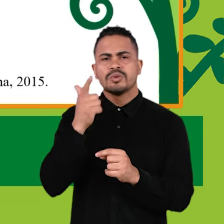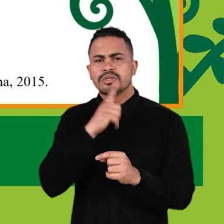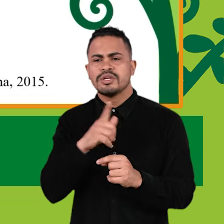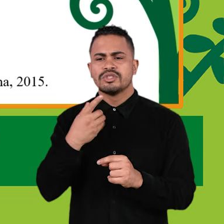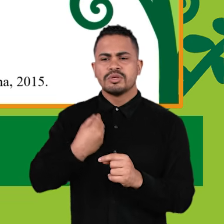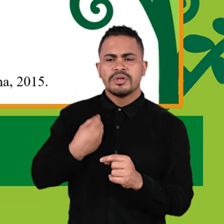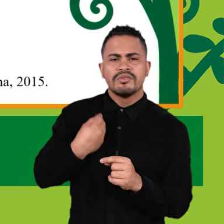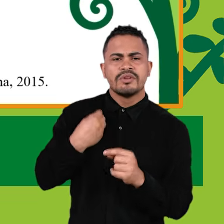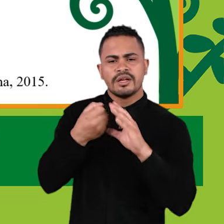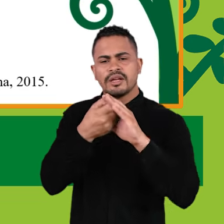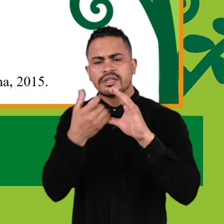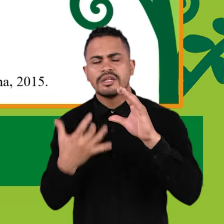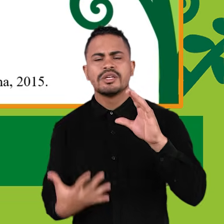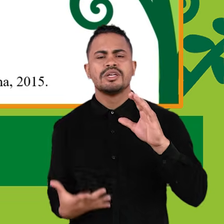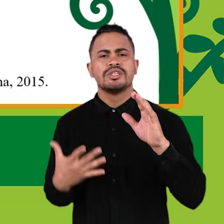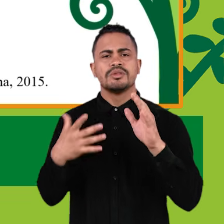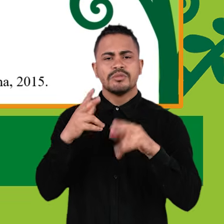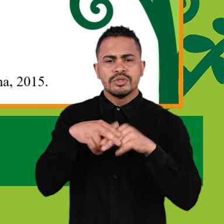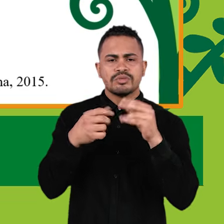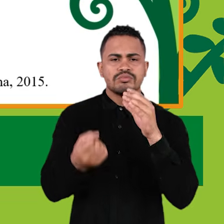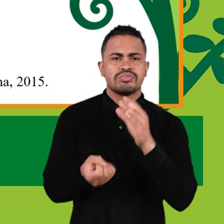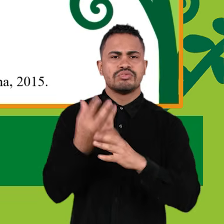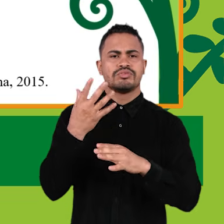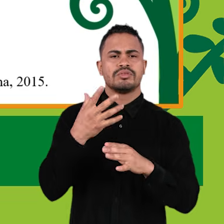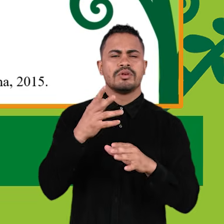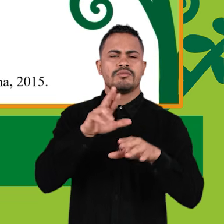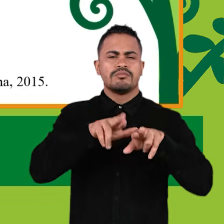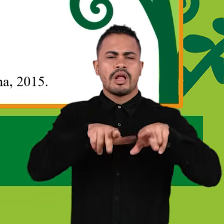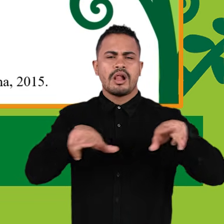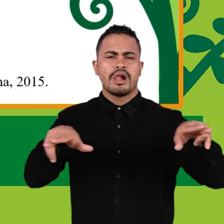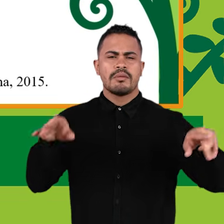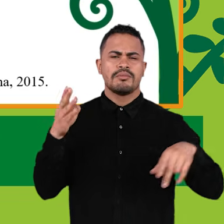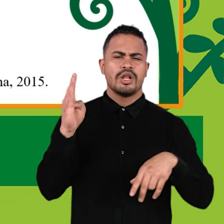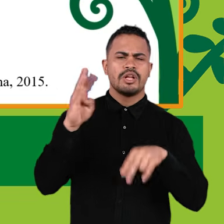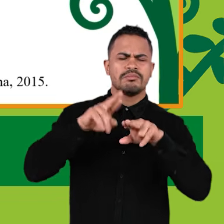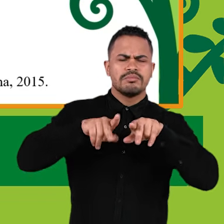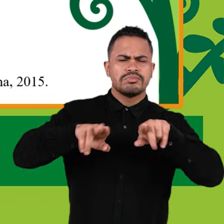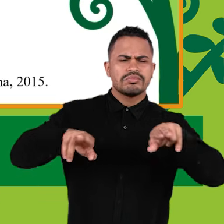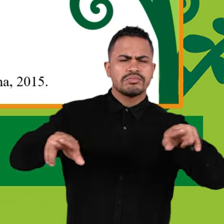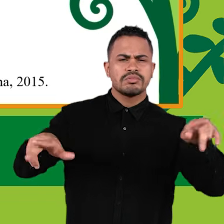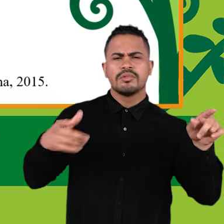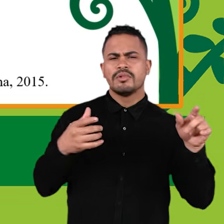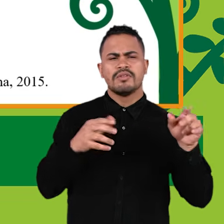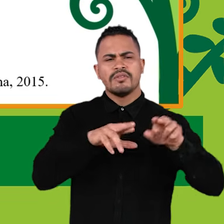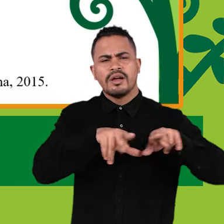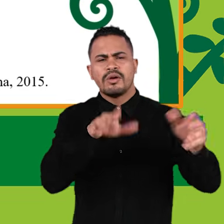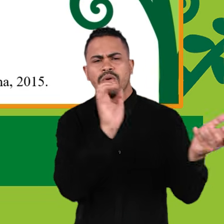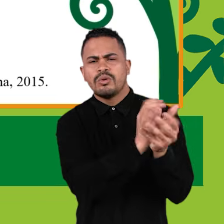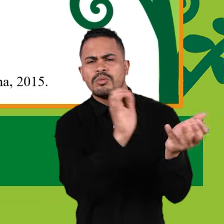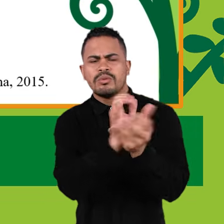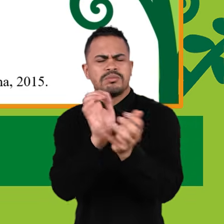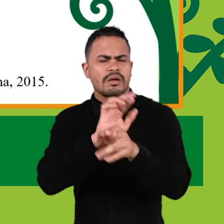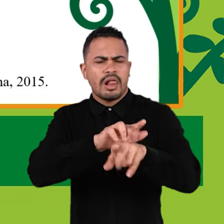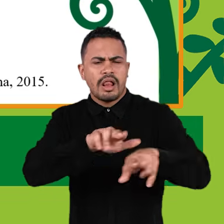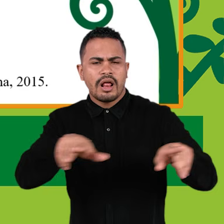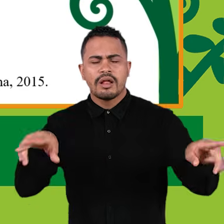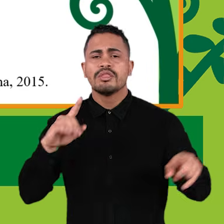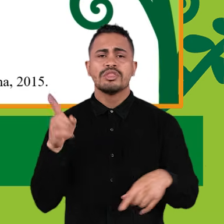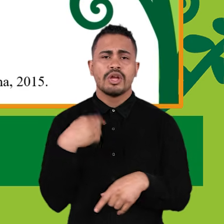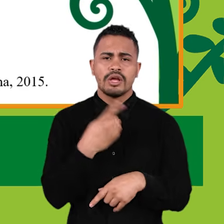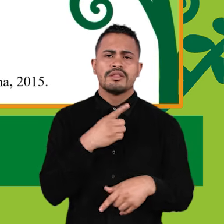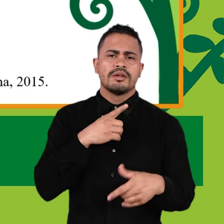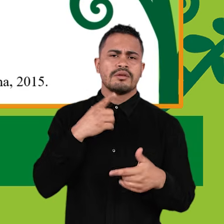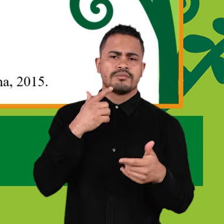aquela característica que foi originando a nossa biodiversidade atual, foi originando seres vivos diferentes. Mas todos nós trazemos ali